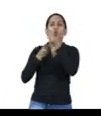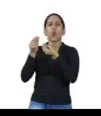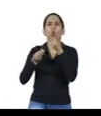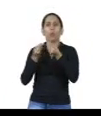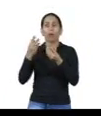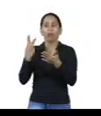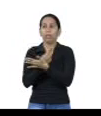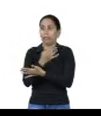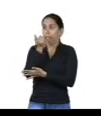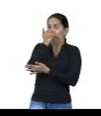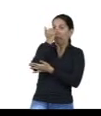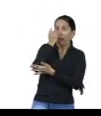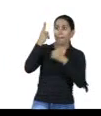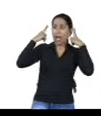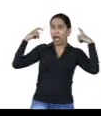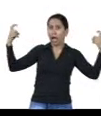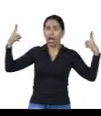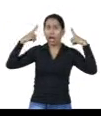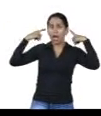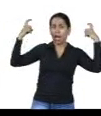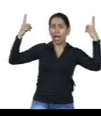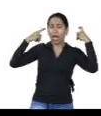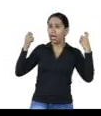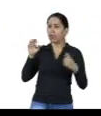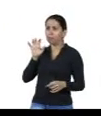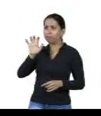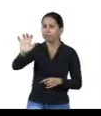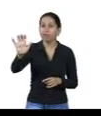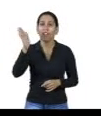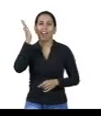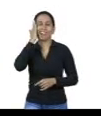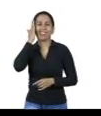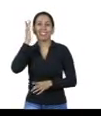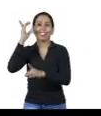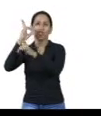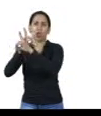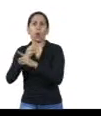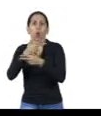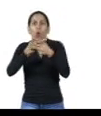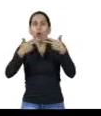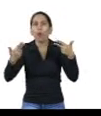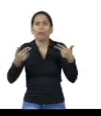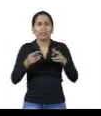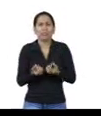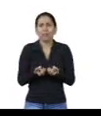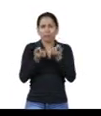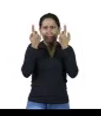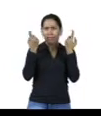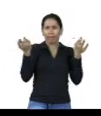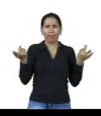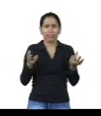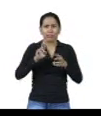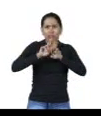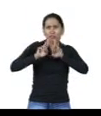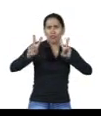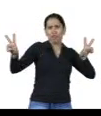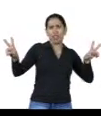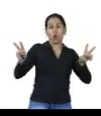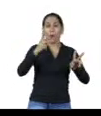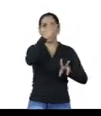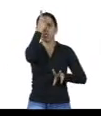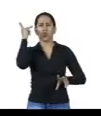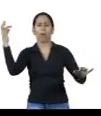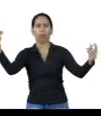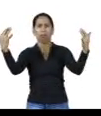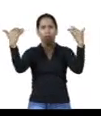movimentos perigosos e outros riscos sempre que acontecerem falhas, situações anormais ou quando alguém acessar a zona de perigo.